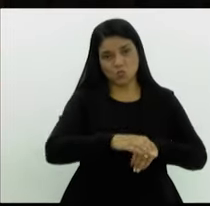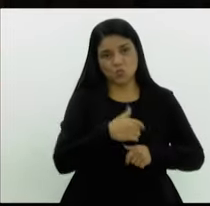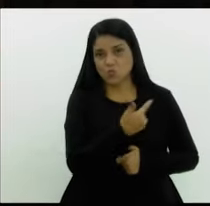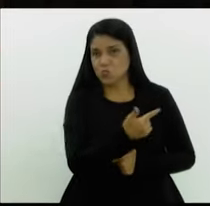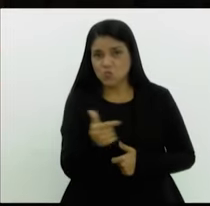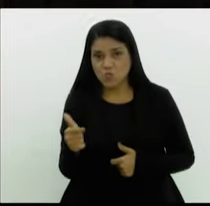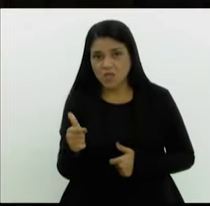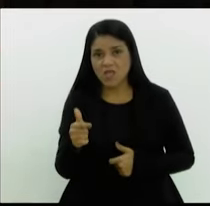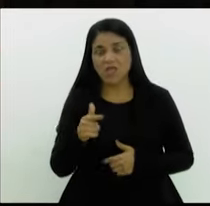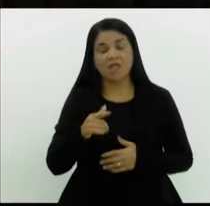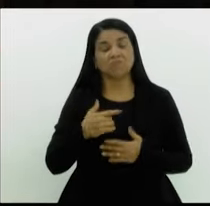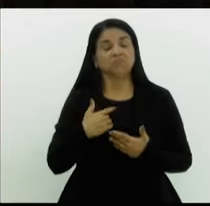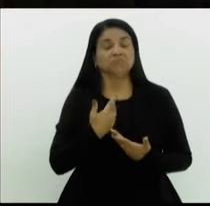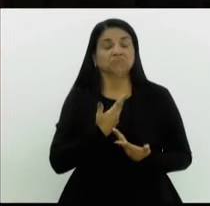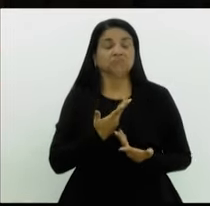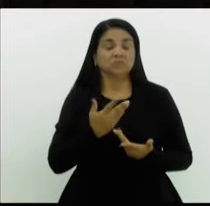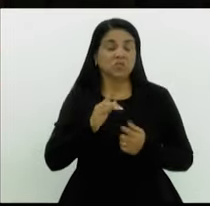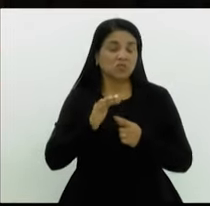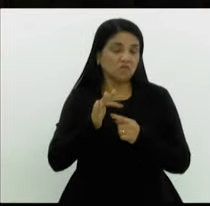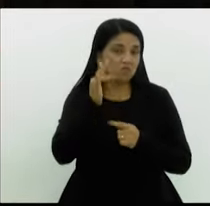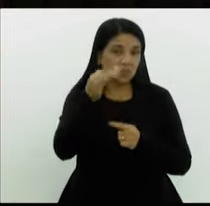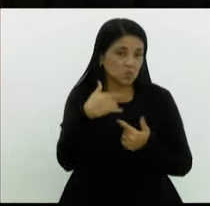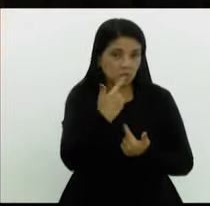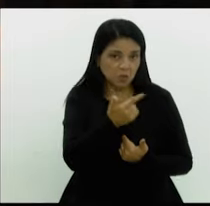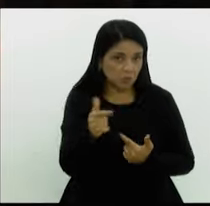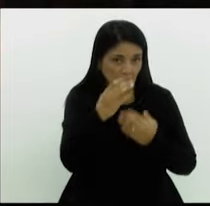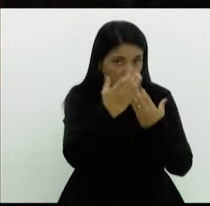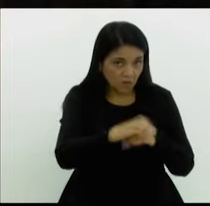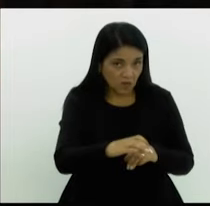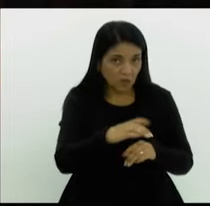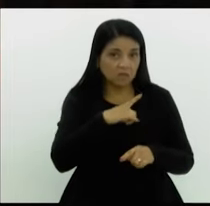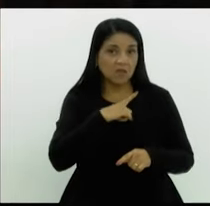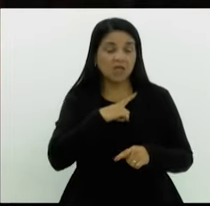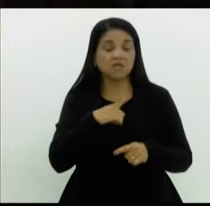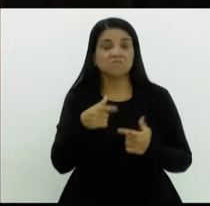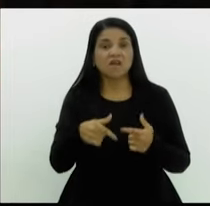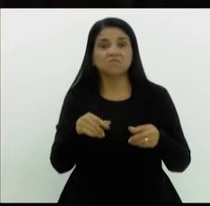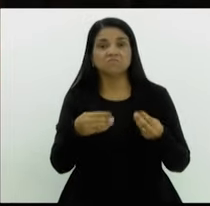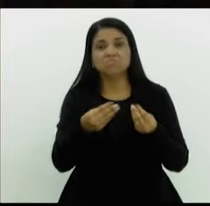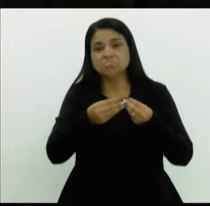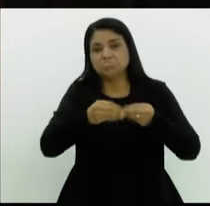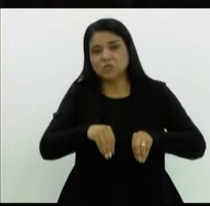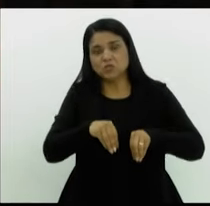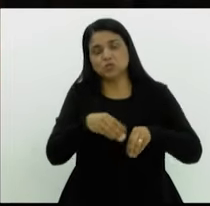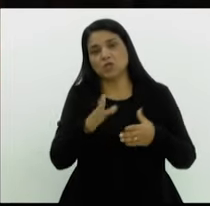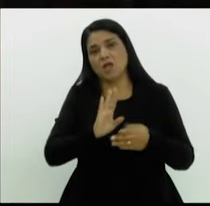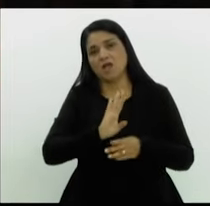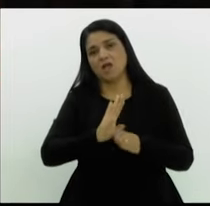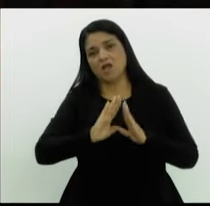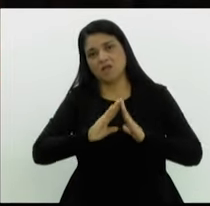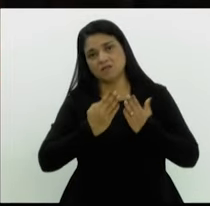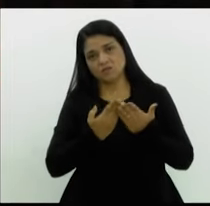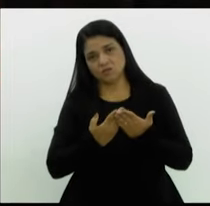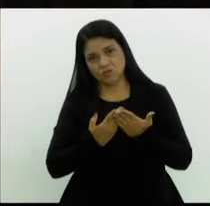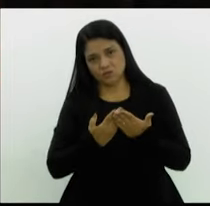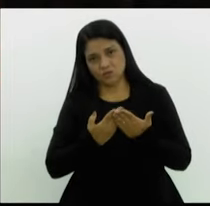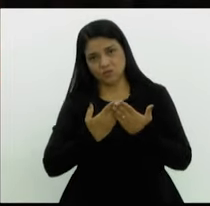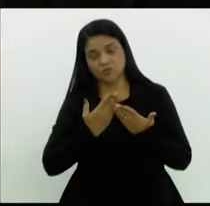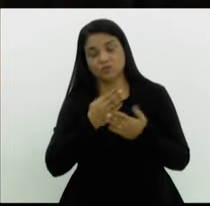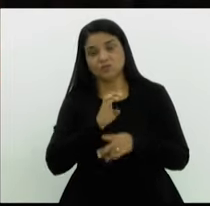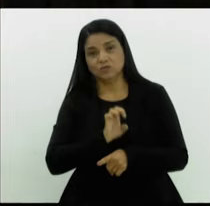não fazer, e a gente ter algum gestor que vai precarizar de vez a nossa rede. Mas então não era necessário o